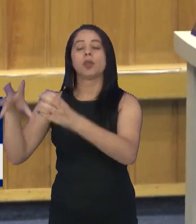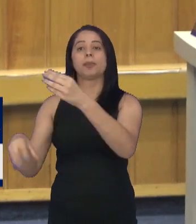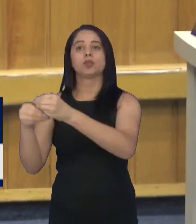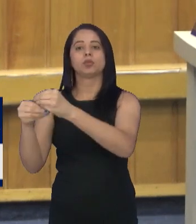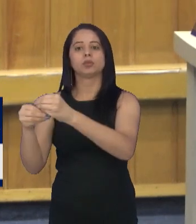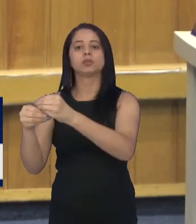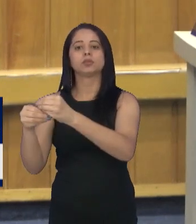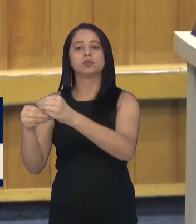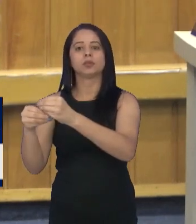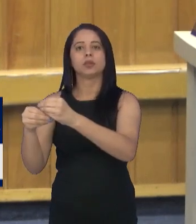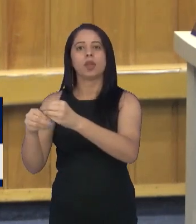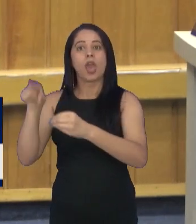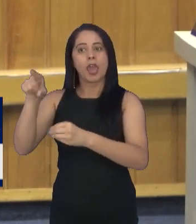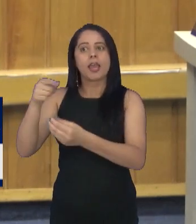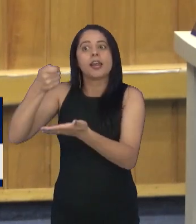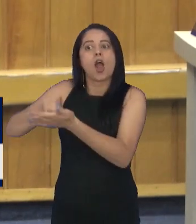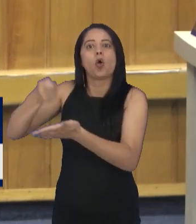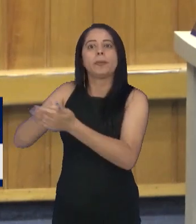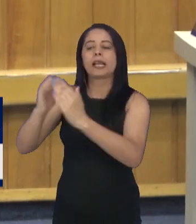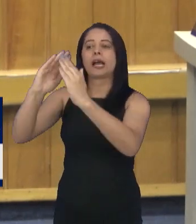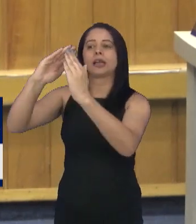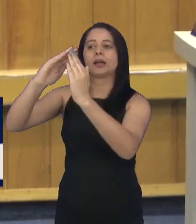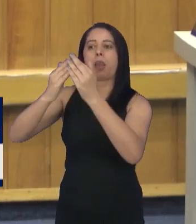mais, ele é obrigado a demolir.